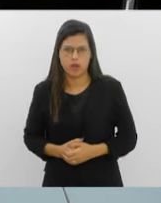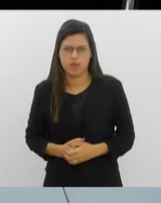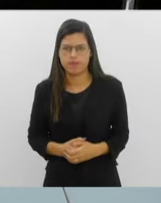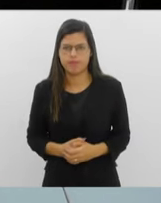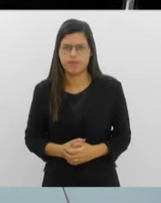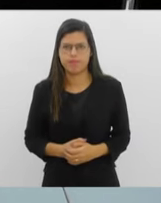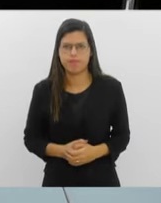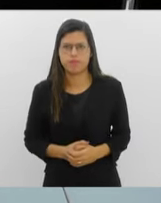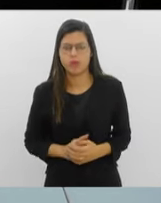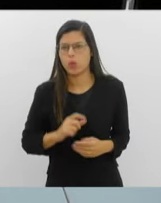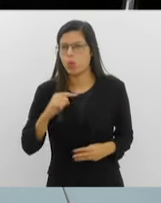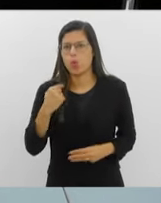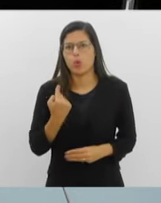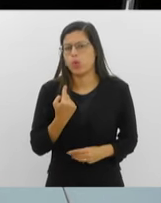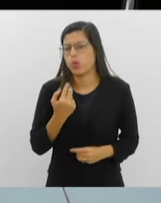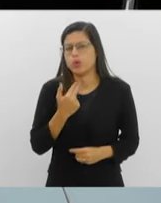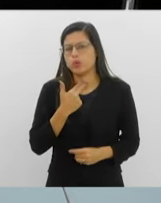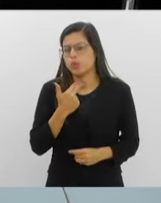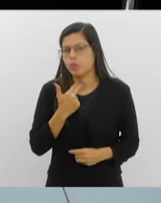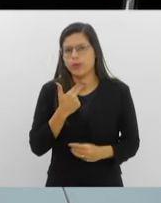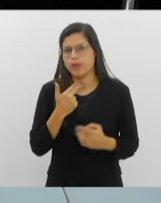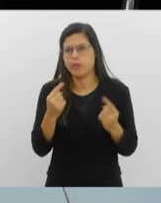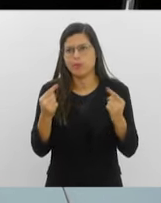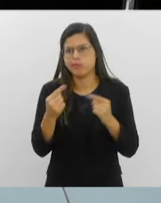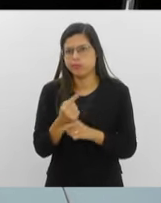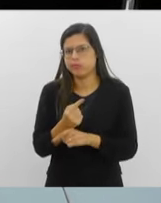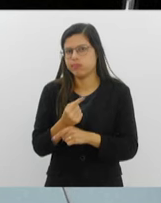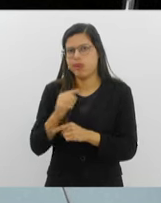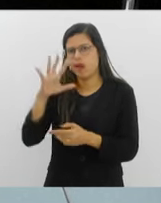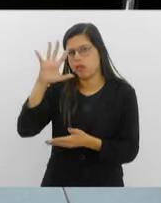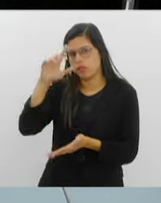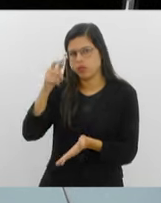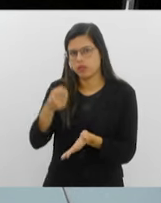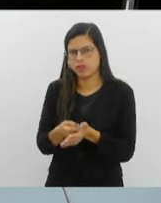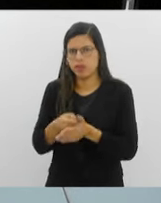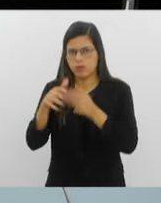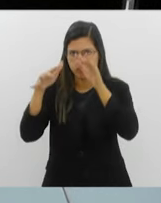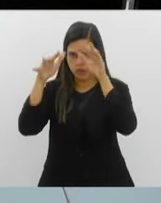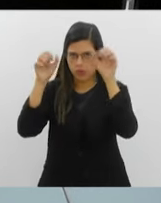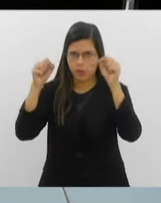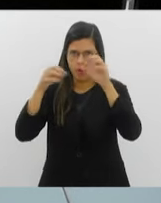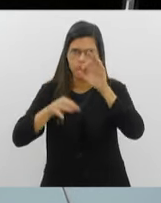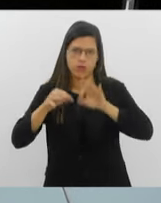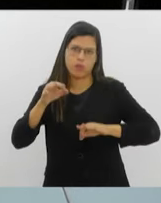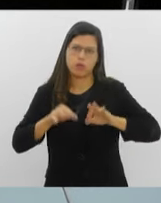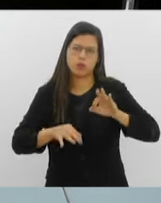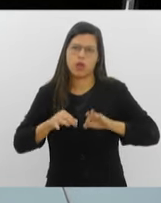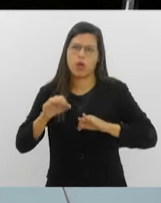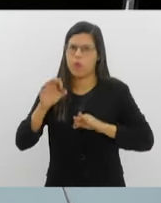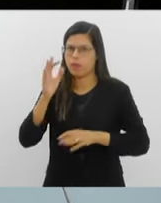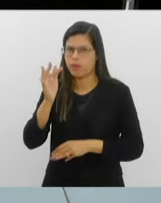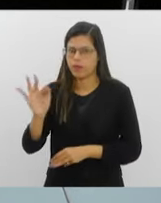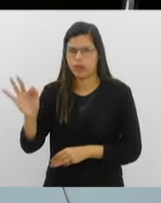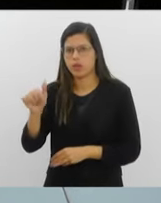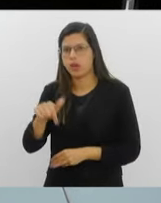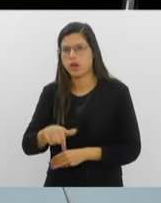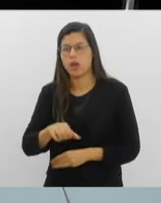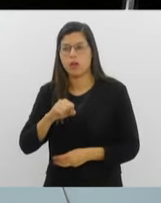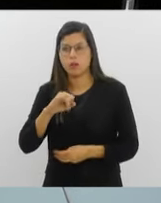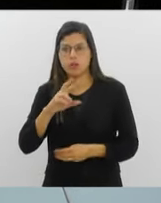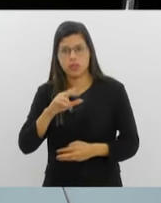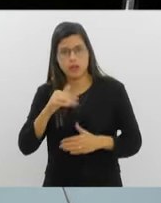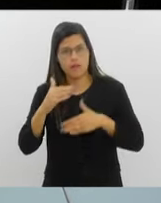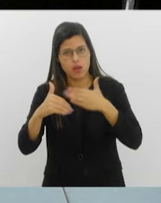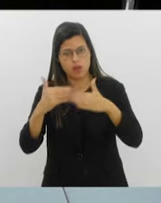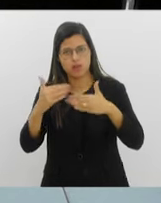não podemos contrariar uma decisão do Supremo. Se vai tramitar, o único voto que pode